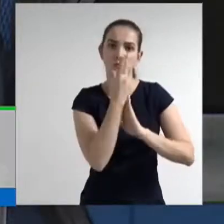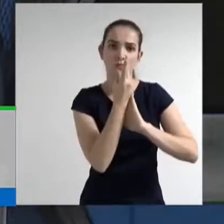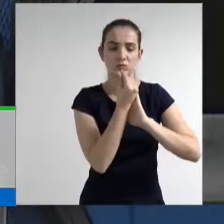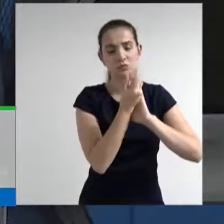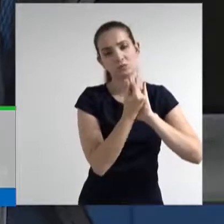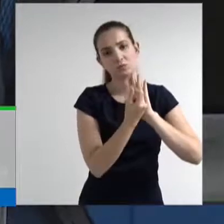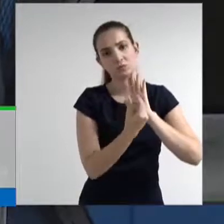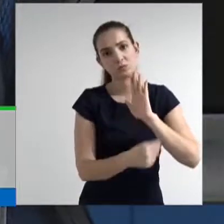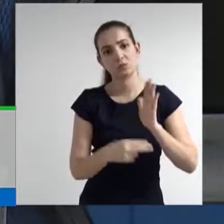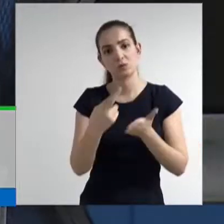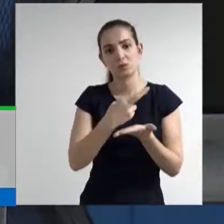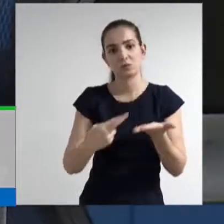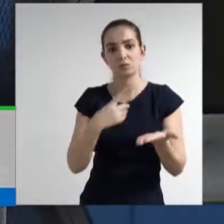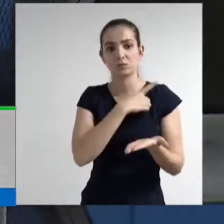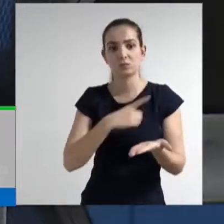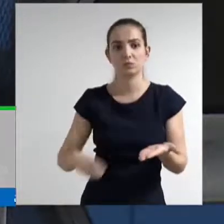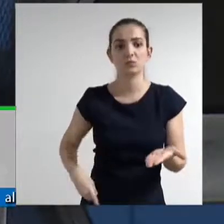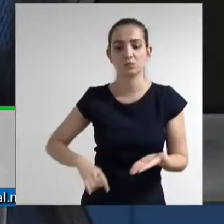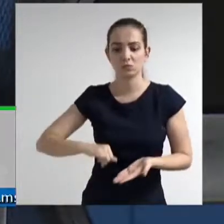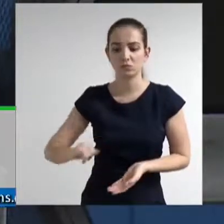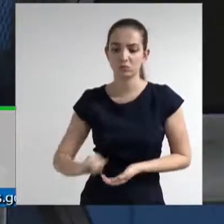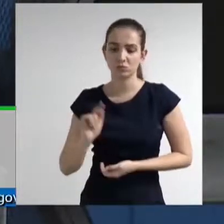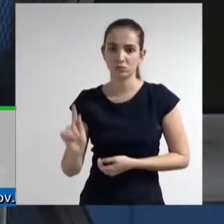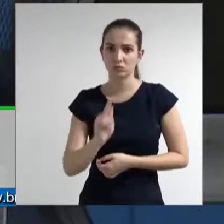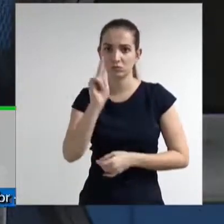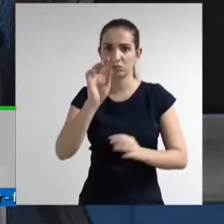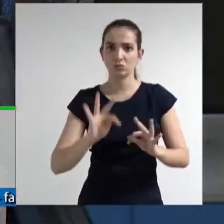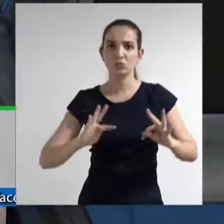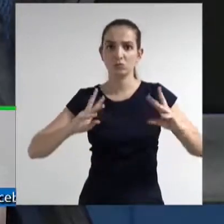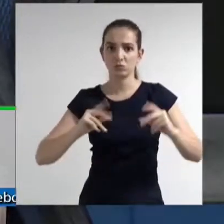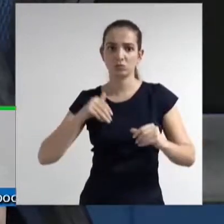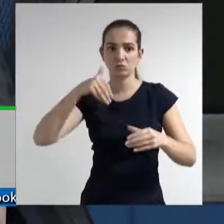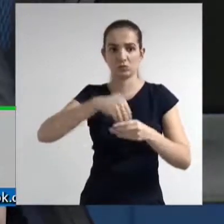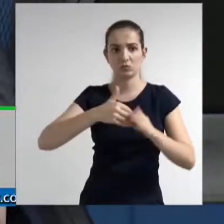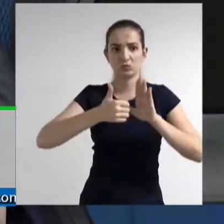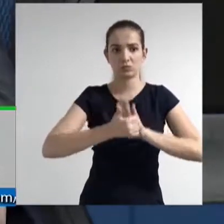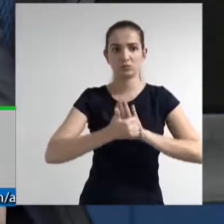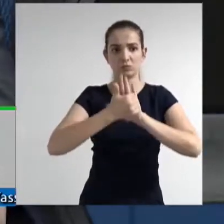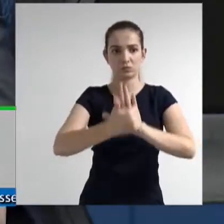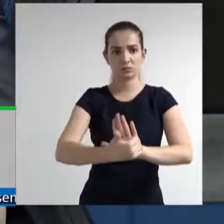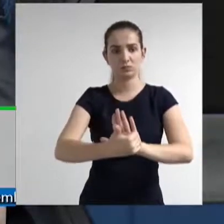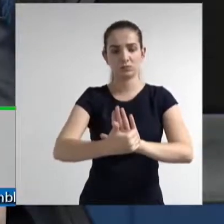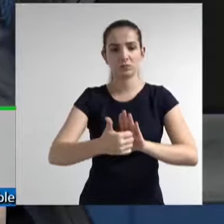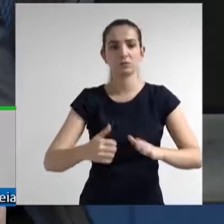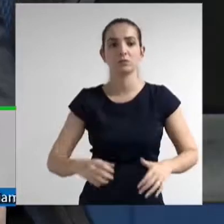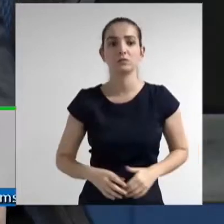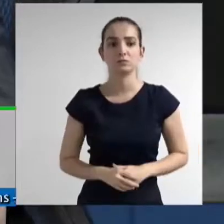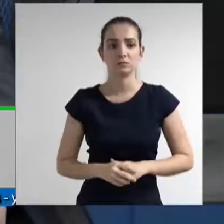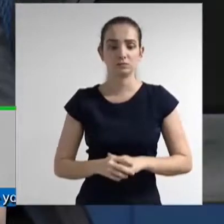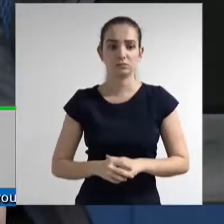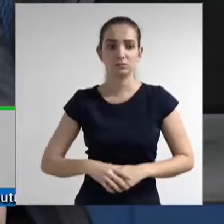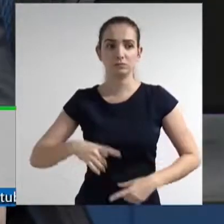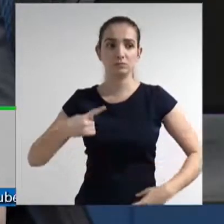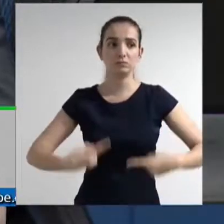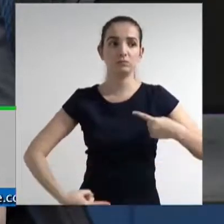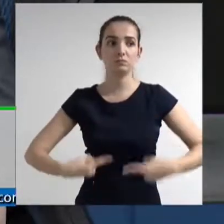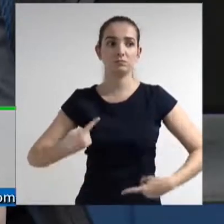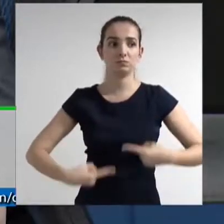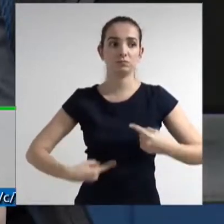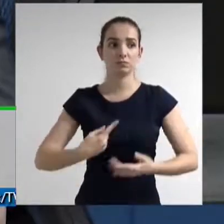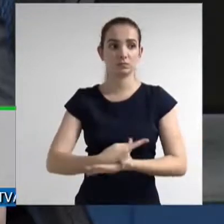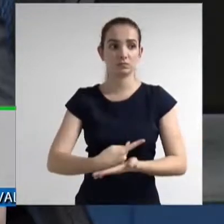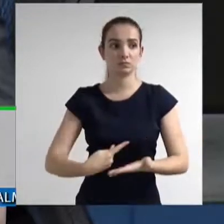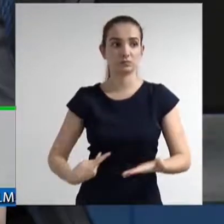e Orçamento, tendo como relator deputado João Grandão, são favoráveis por unanimidade. Em discussão,